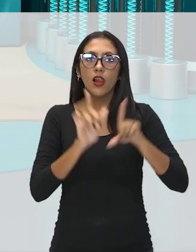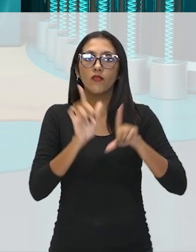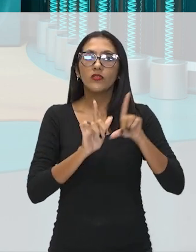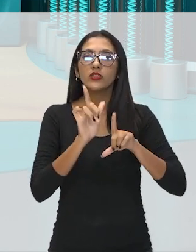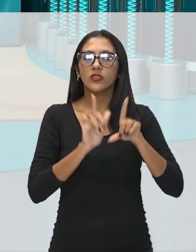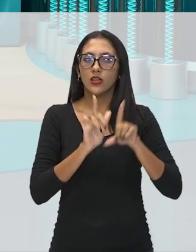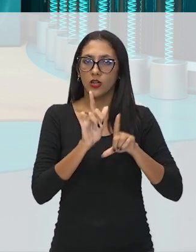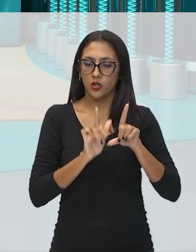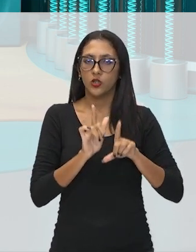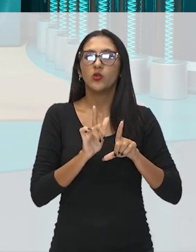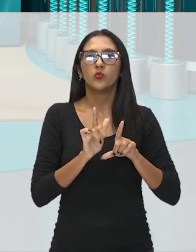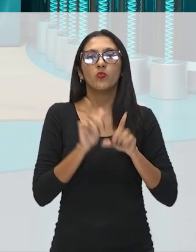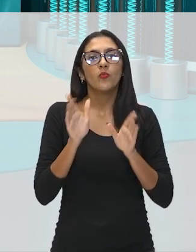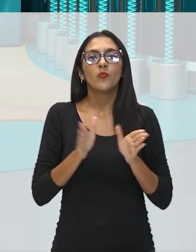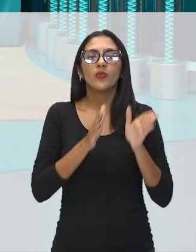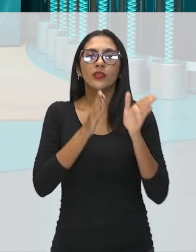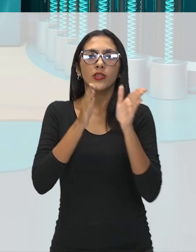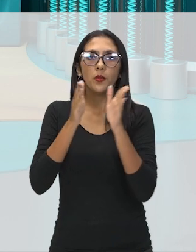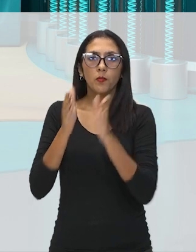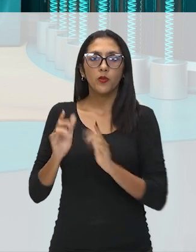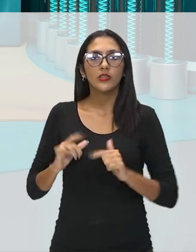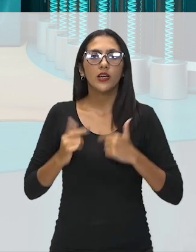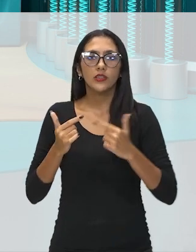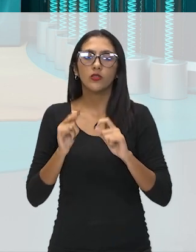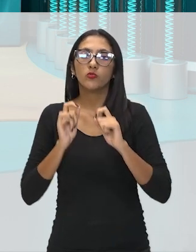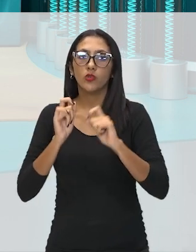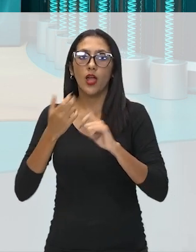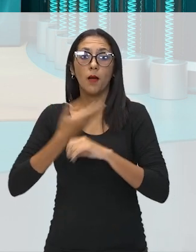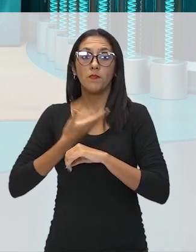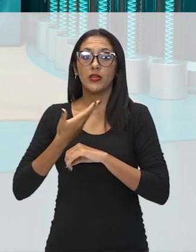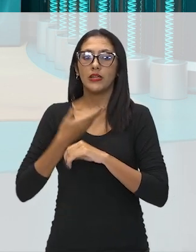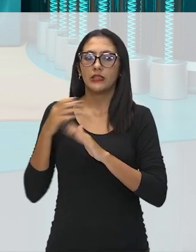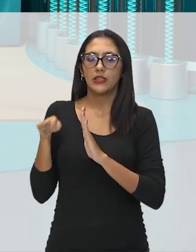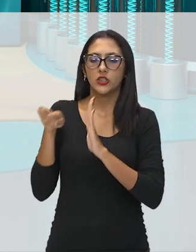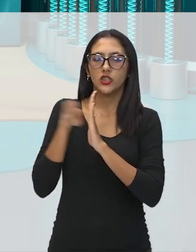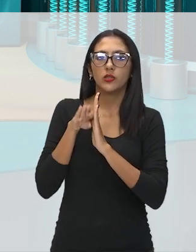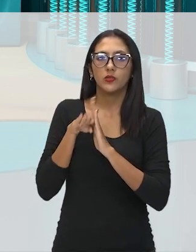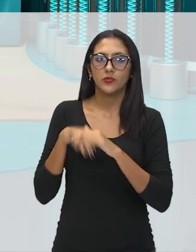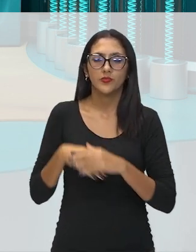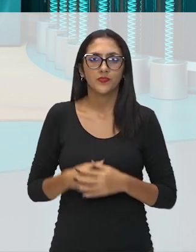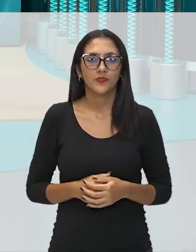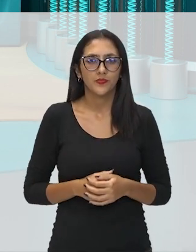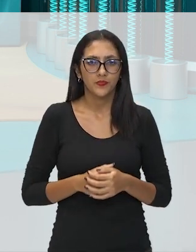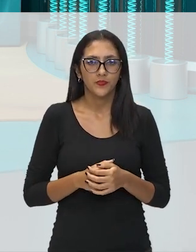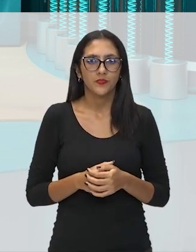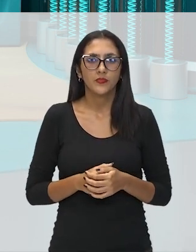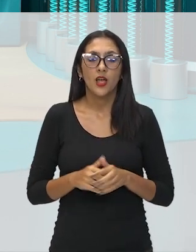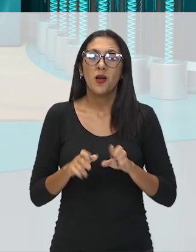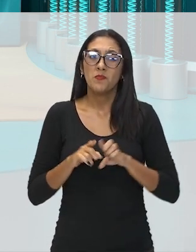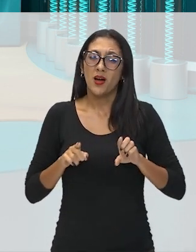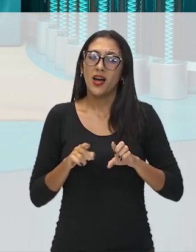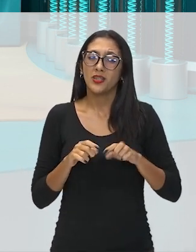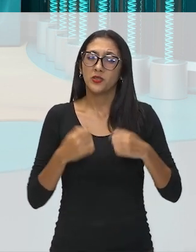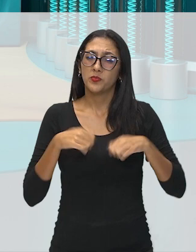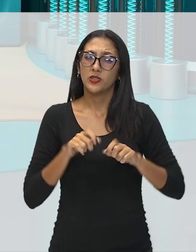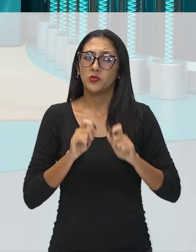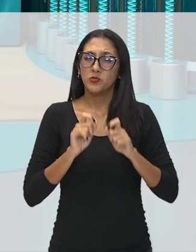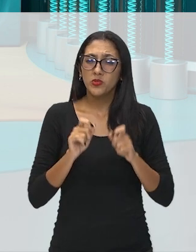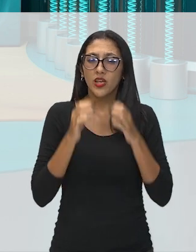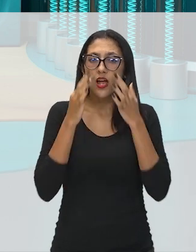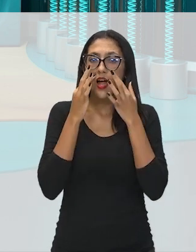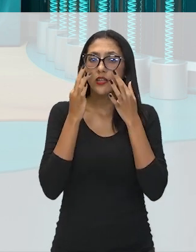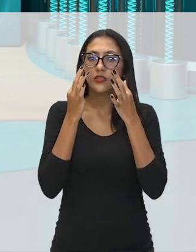ações no passado acontecendo aqui. Só que vocês precisam prestar atenção quando vai